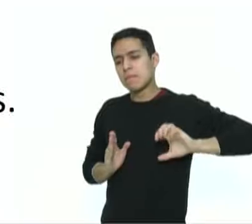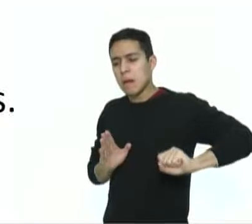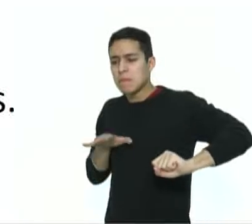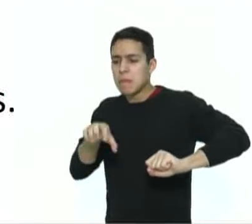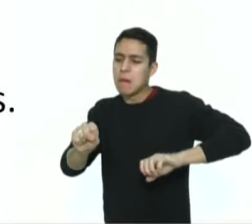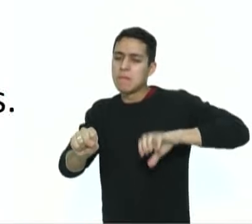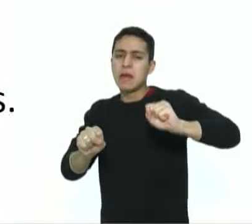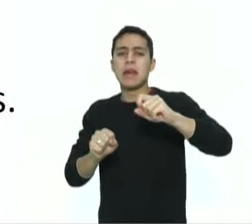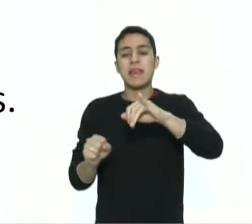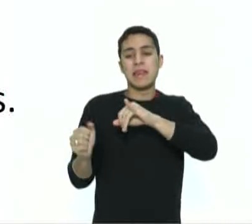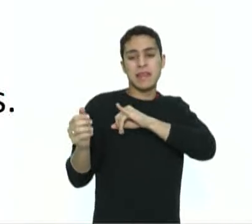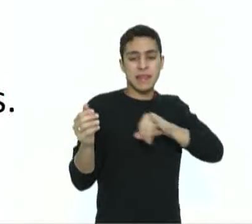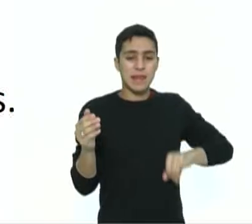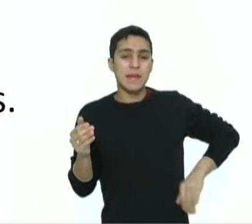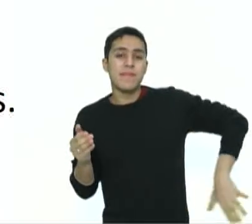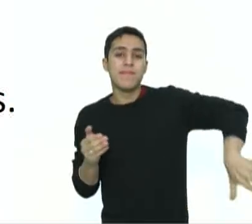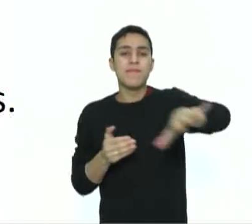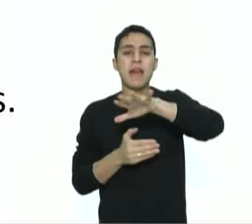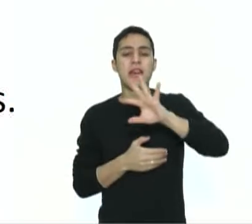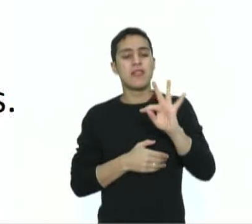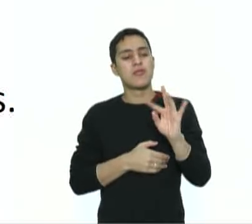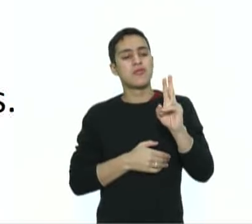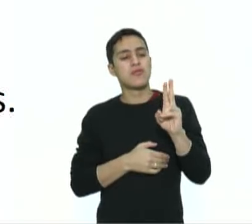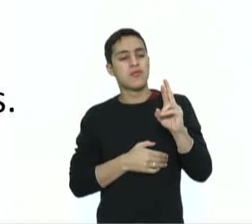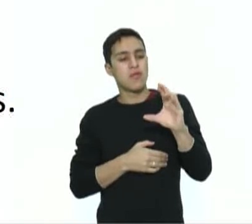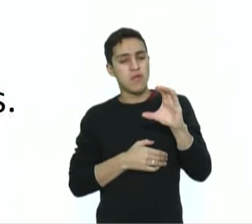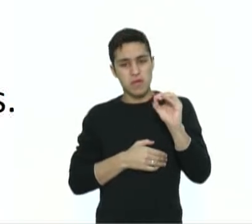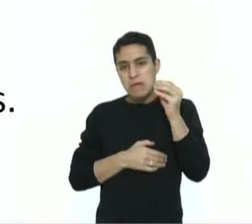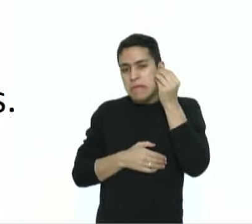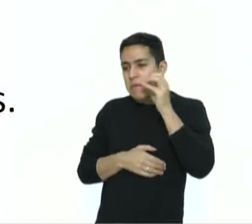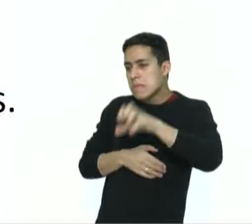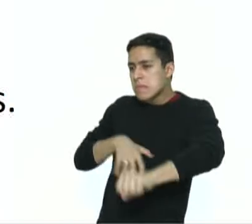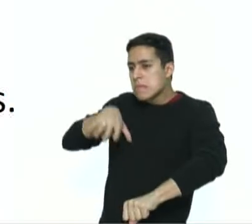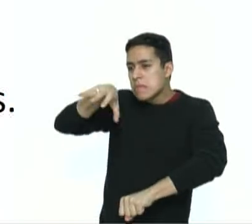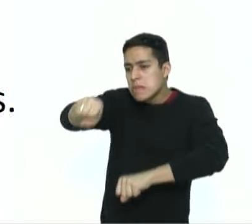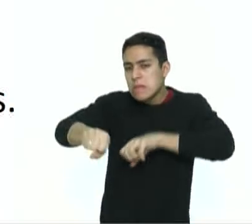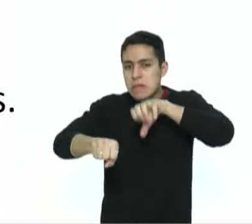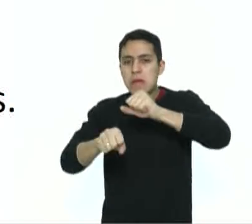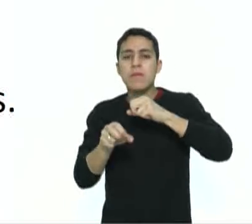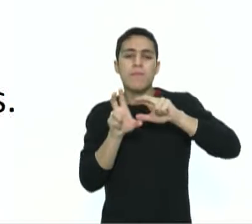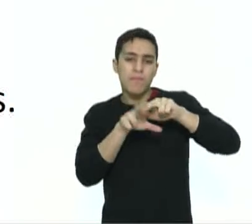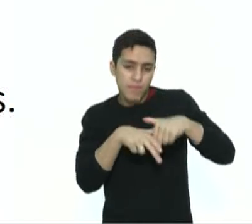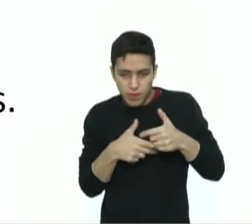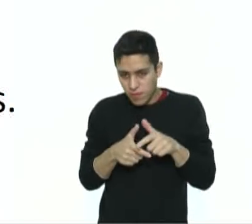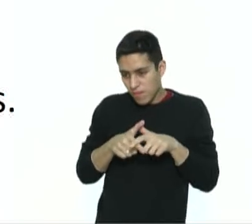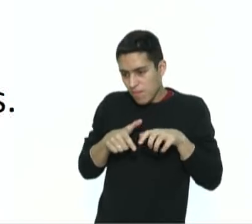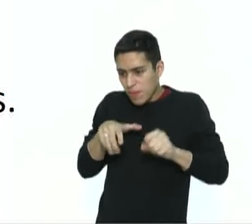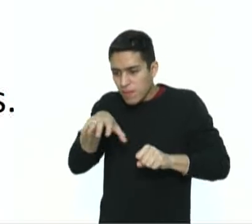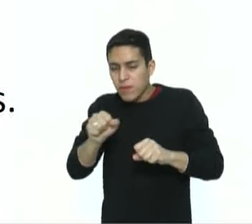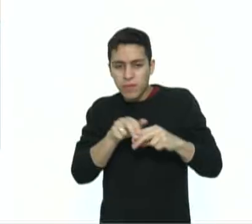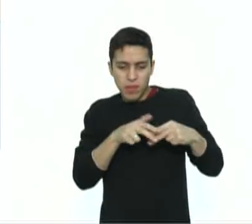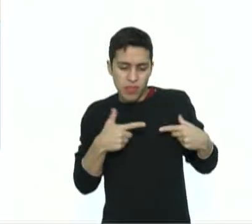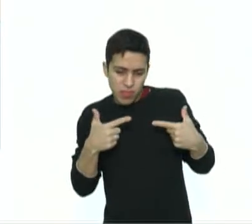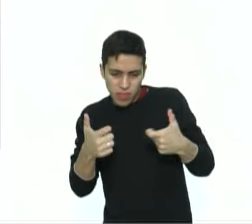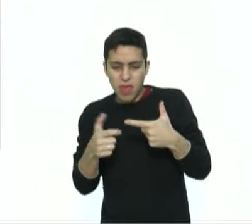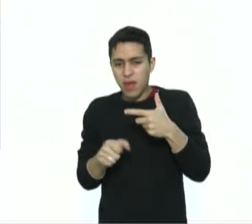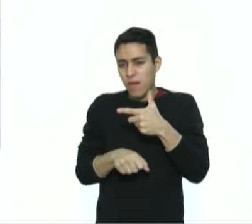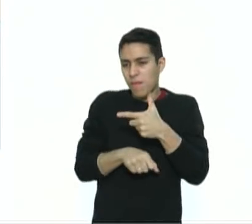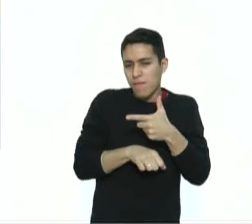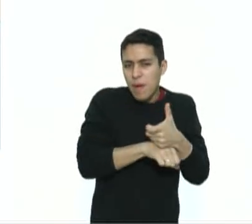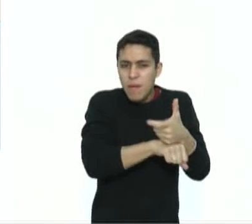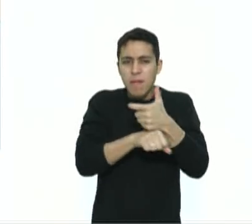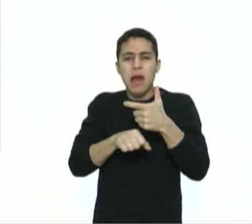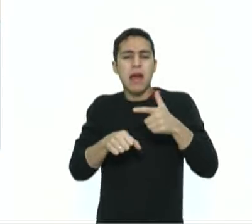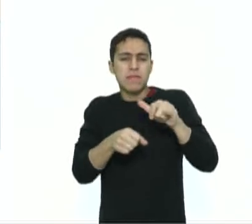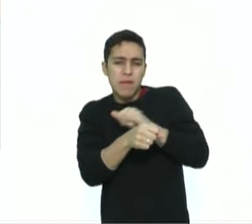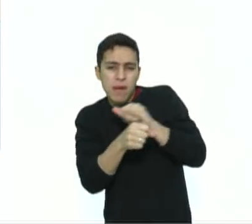Império Turco, que foi conseguindo isso através da expansão bélica, ok?